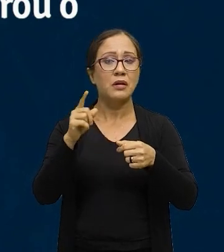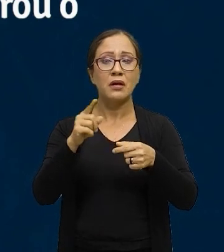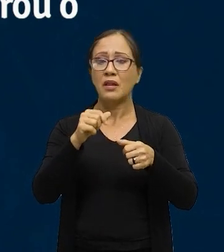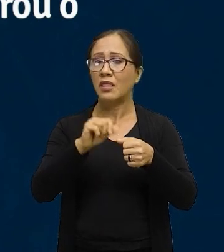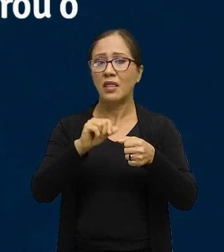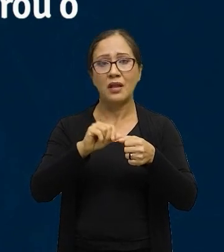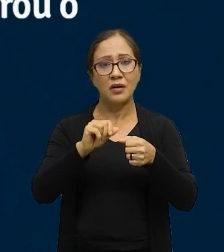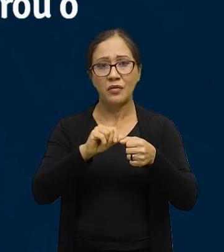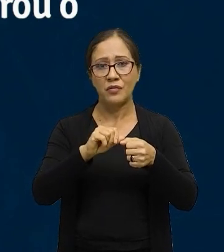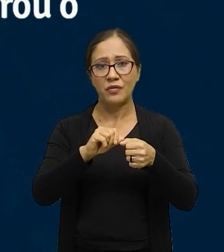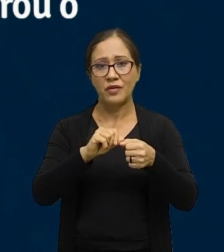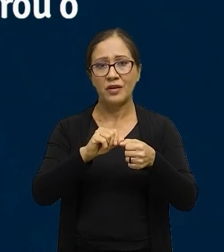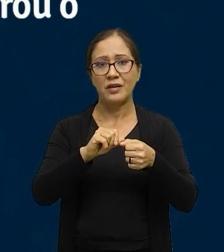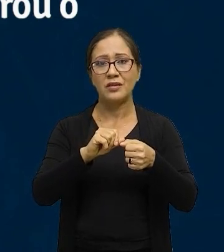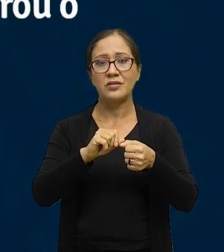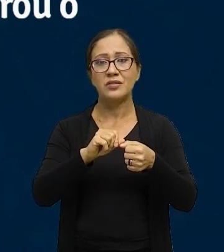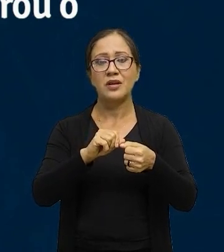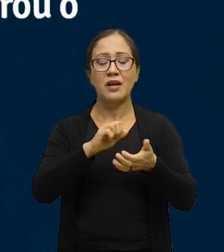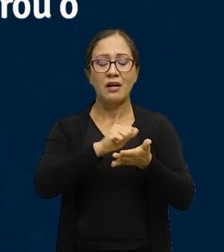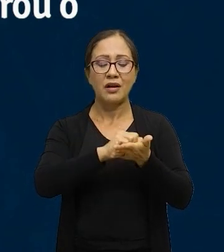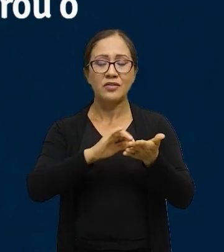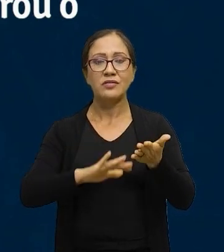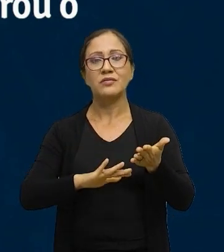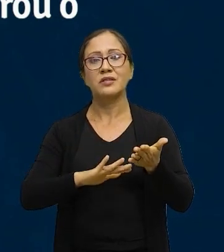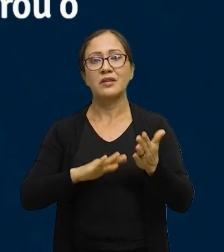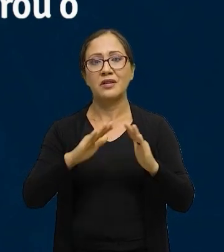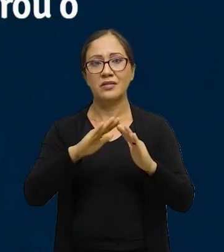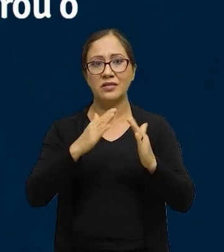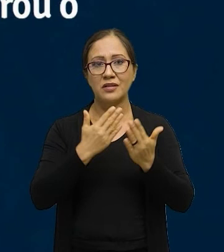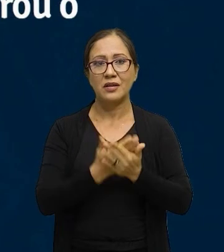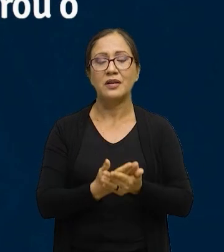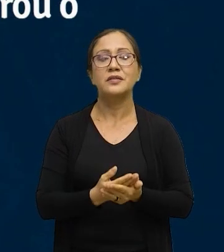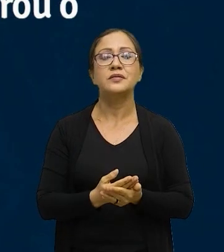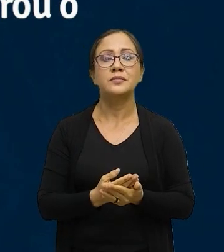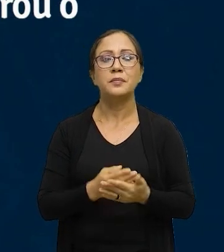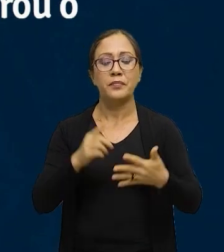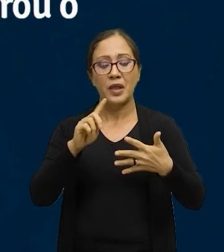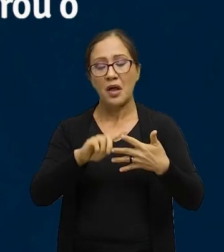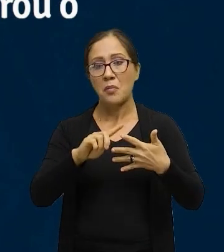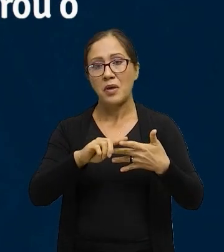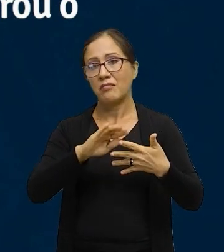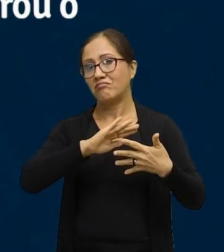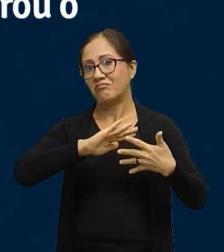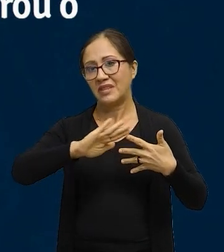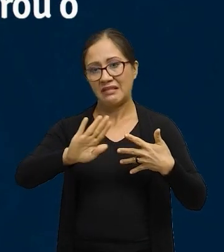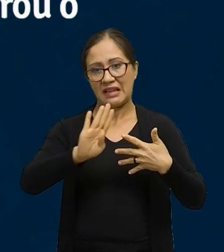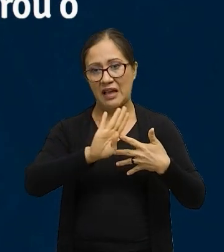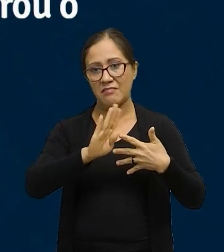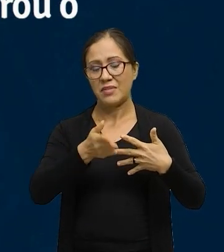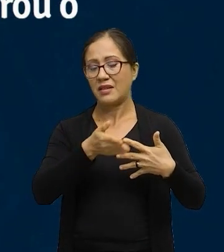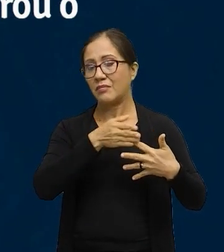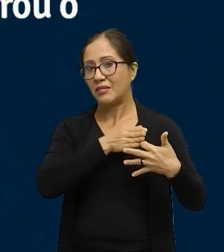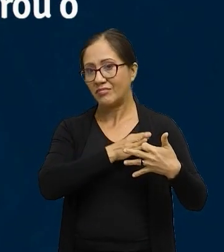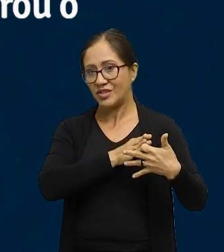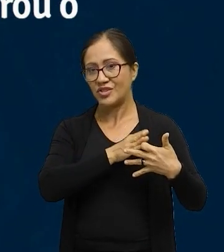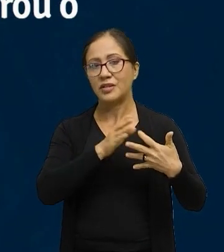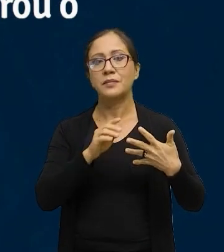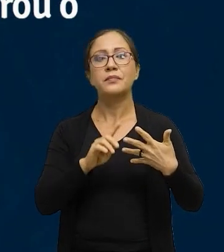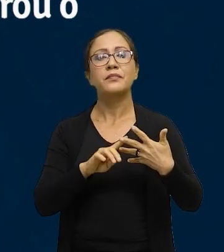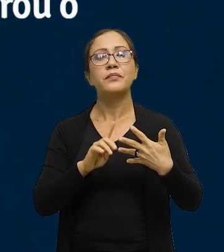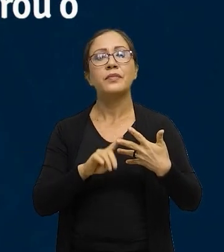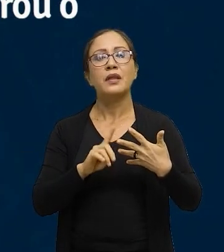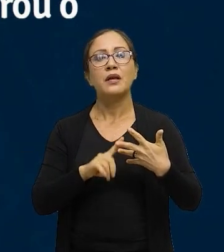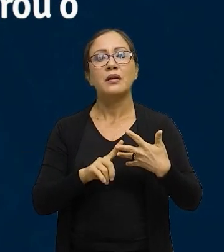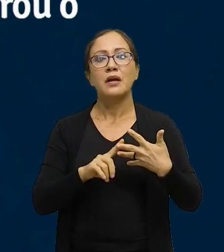com o braço e não com a lição. Então eu tiro essa daqui também. Na letra C, o garoto e a garota não usam a